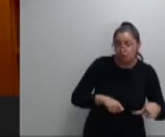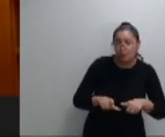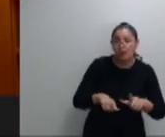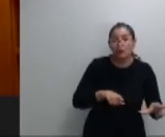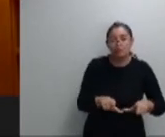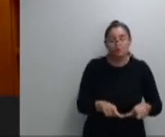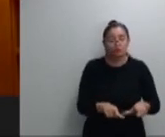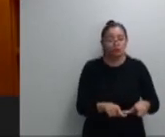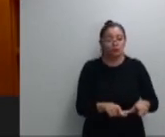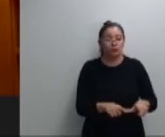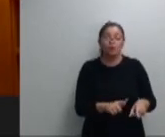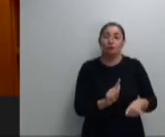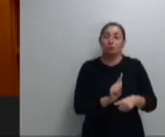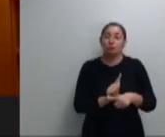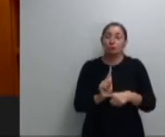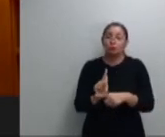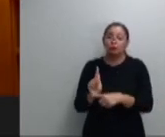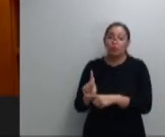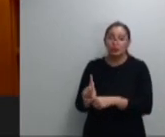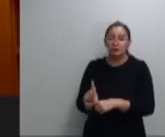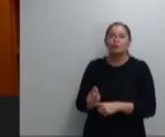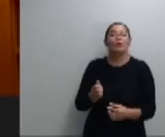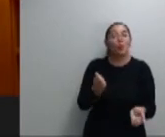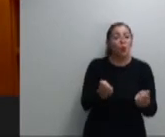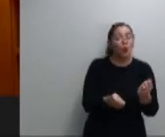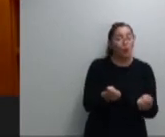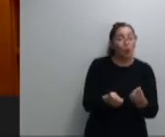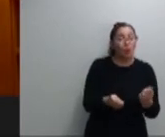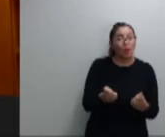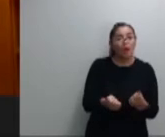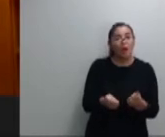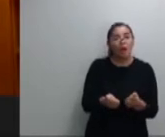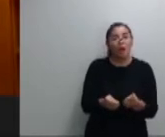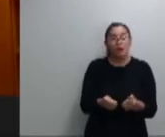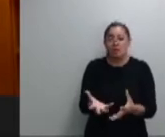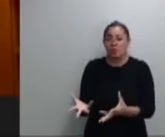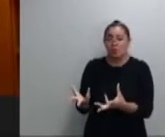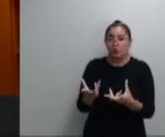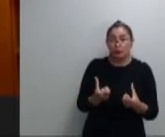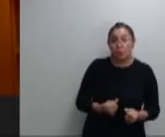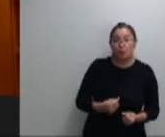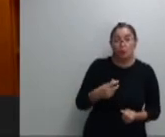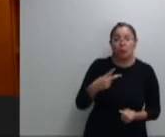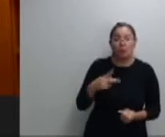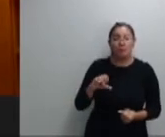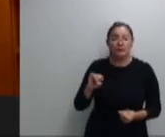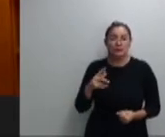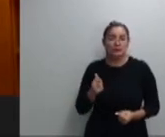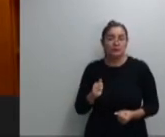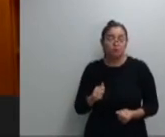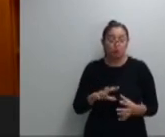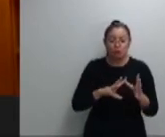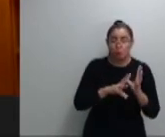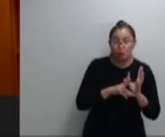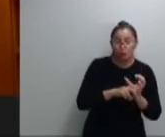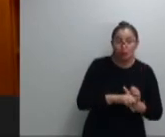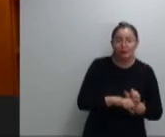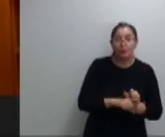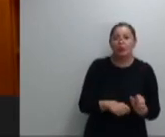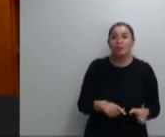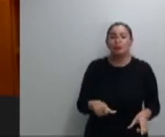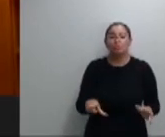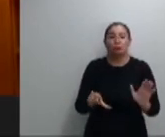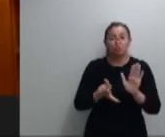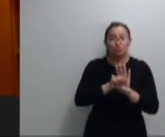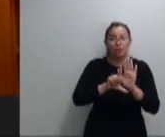de frota automotiva. Recolhe o PIS e a COFINS pelo regime não cumulativo nos termos da Lei 10